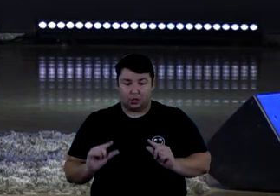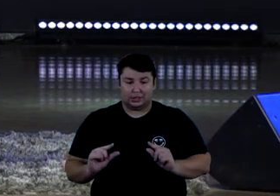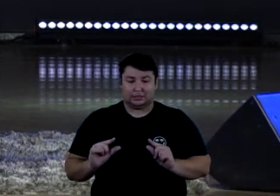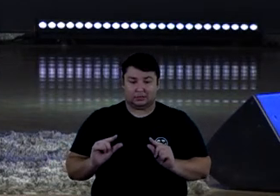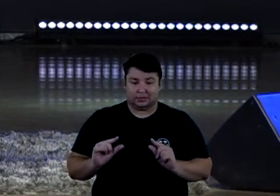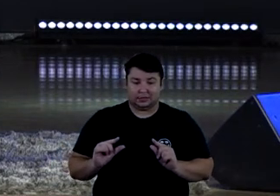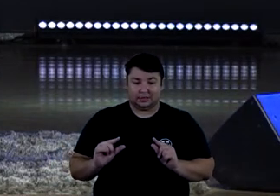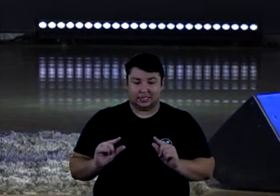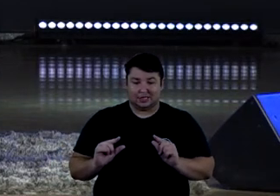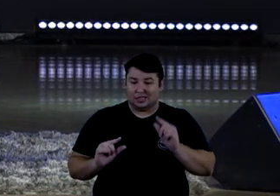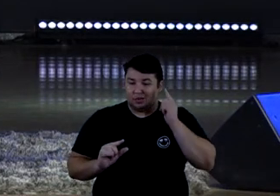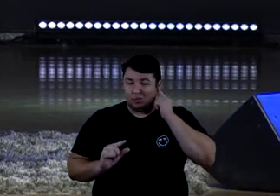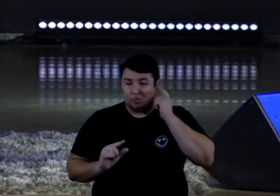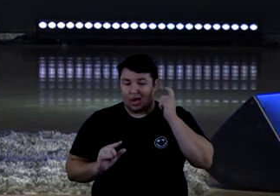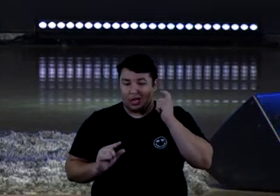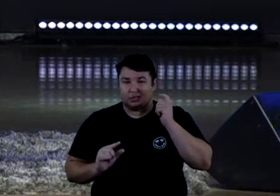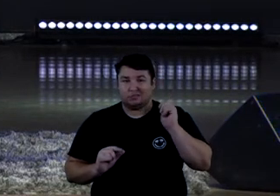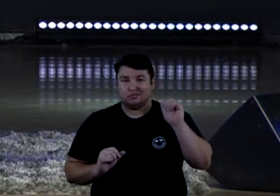Ei, som.